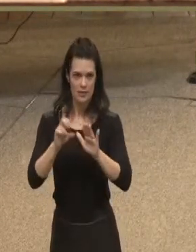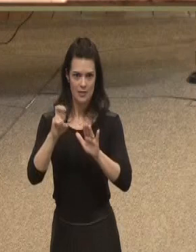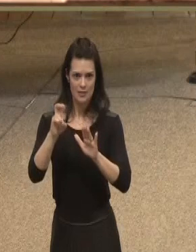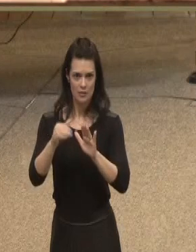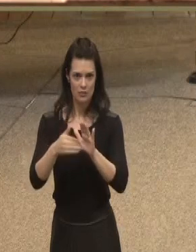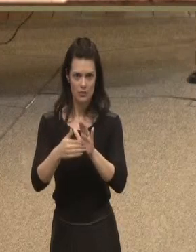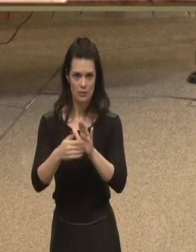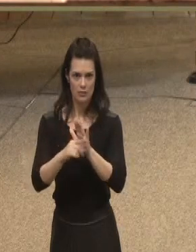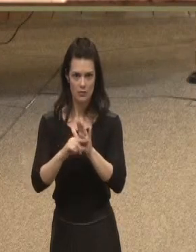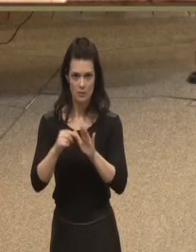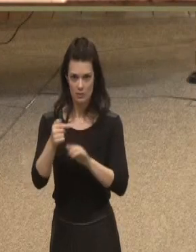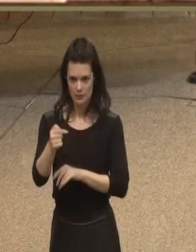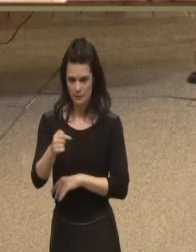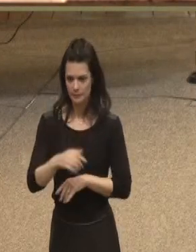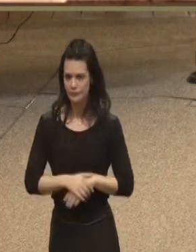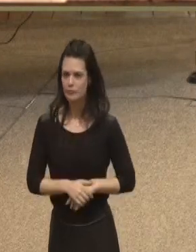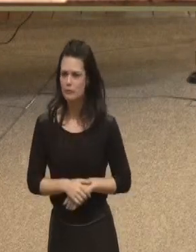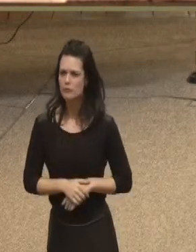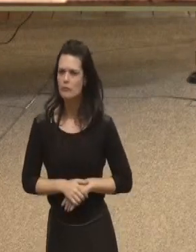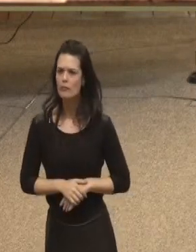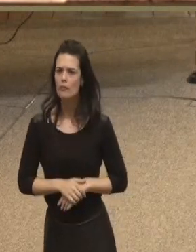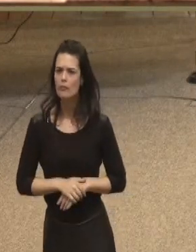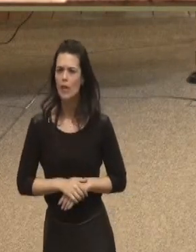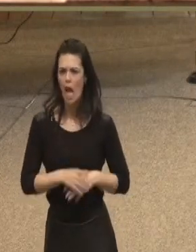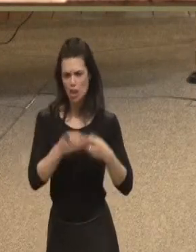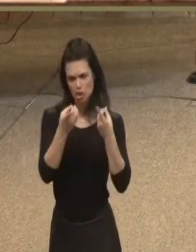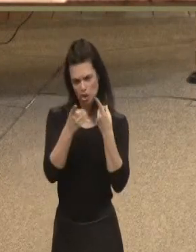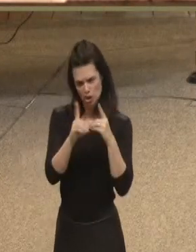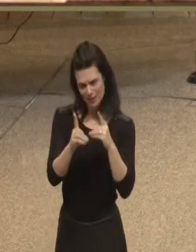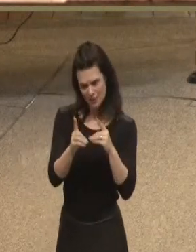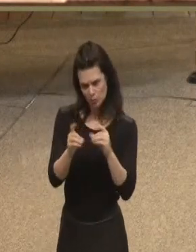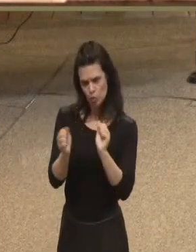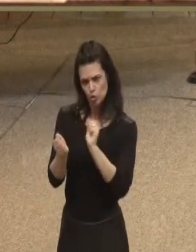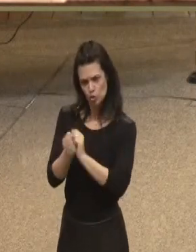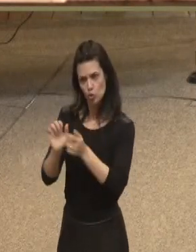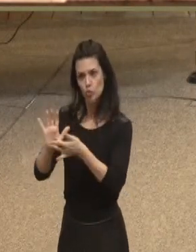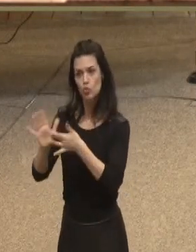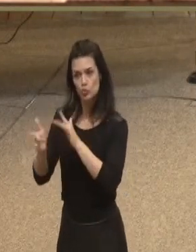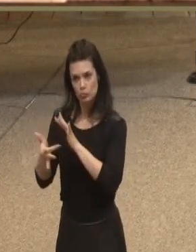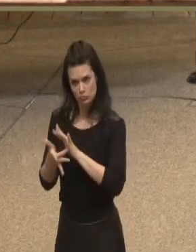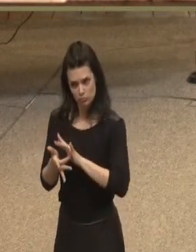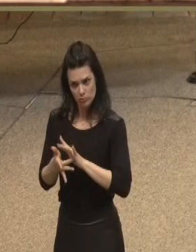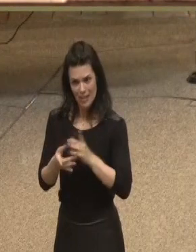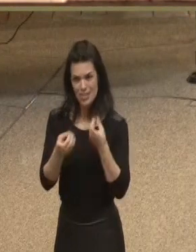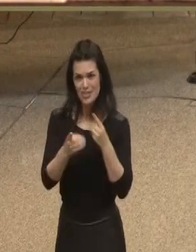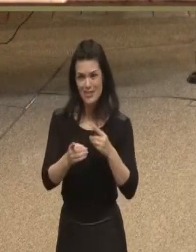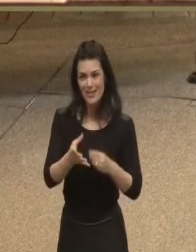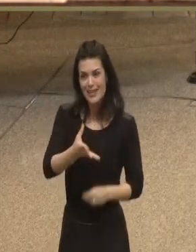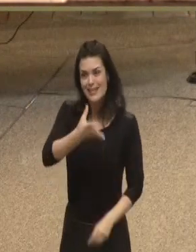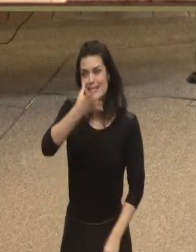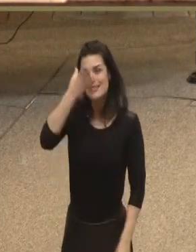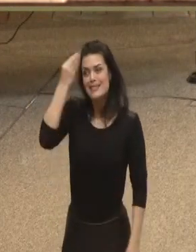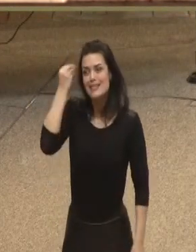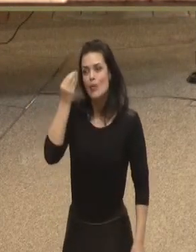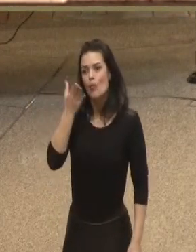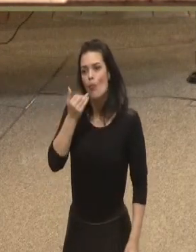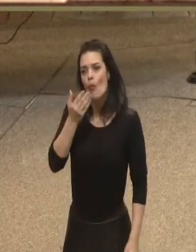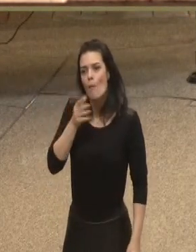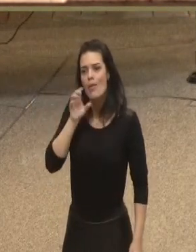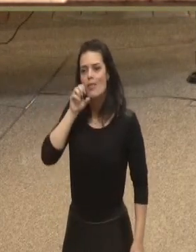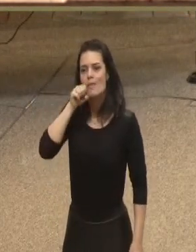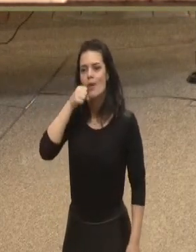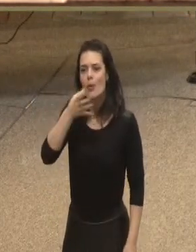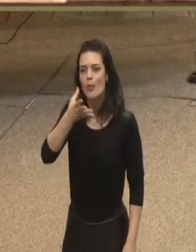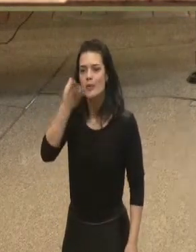Ora, tendo os discípulos passado para o outro lado, esqueceram-se de levar pão. E Jesus lhes